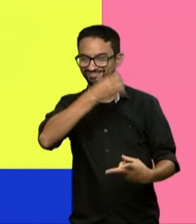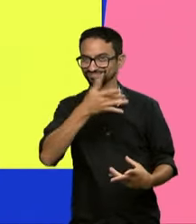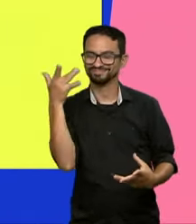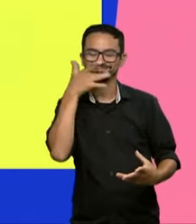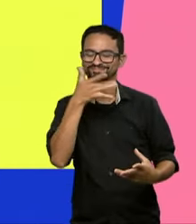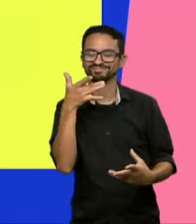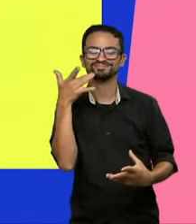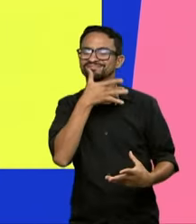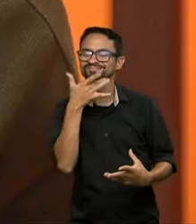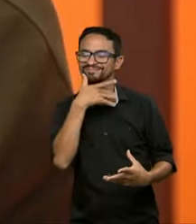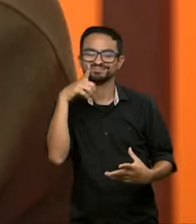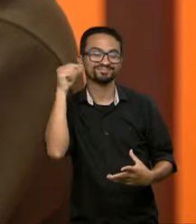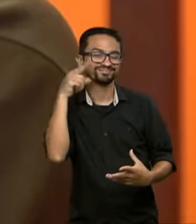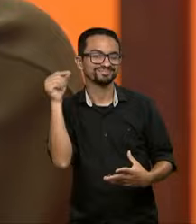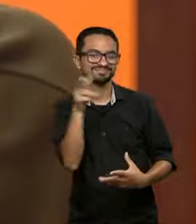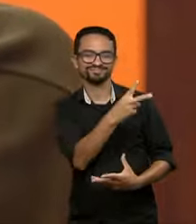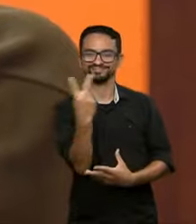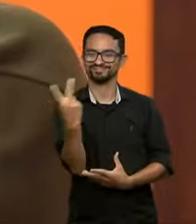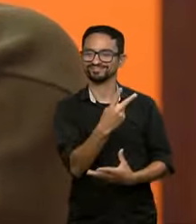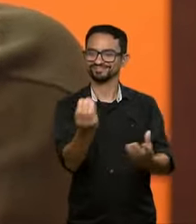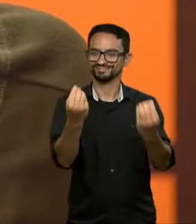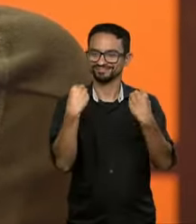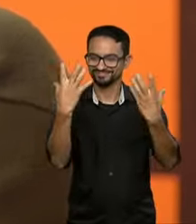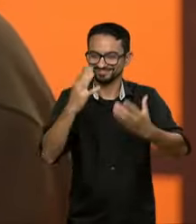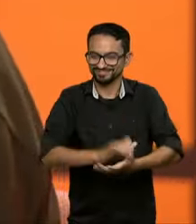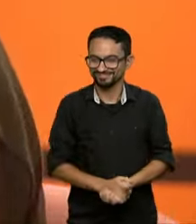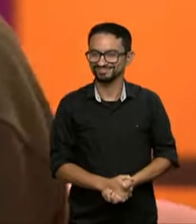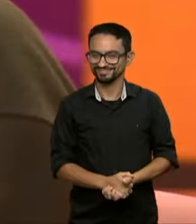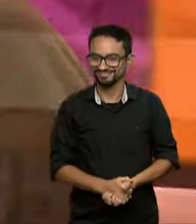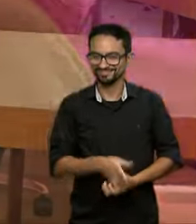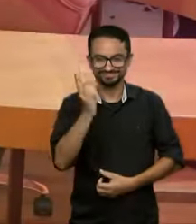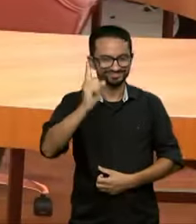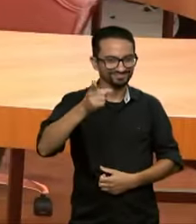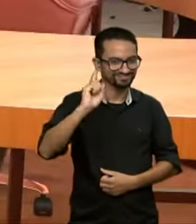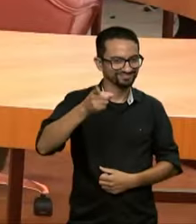mundo se arranjando, né? Eu